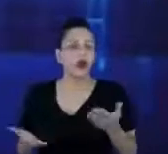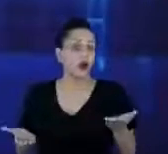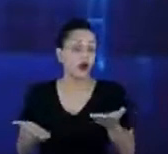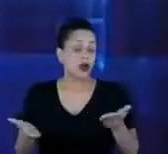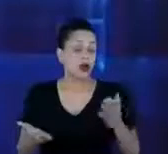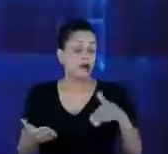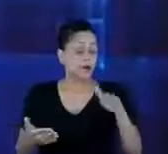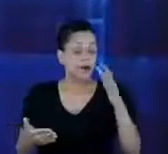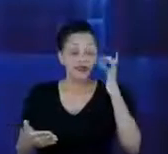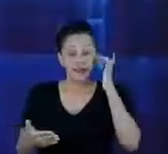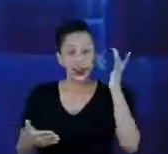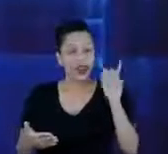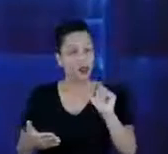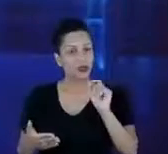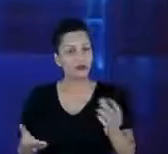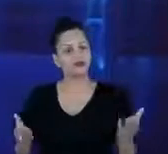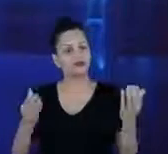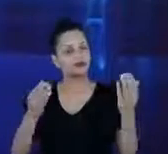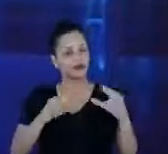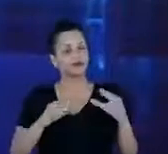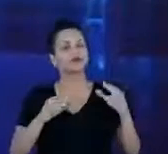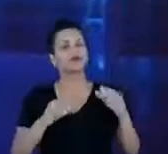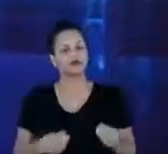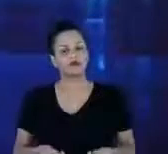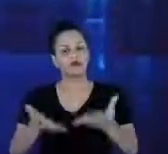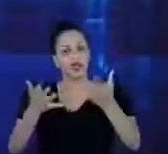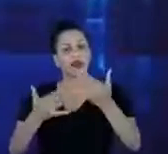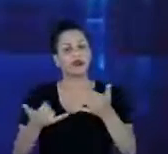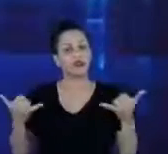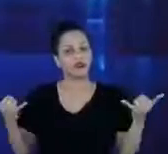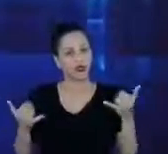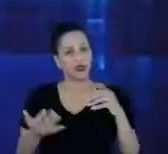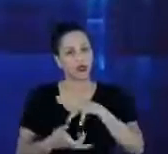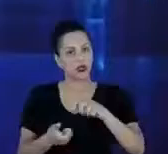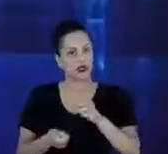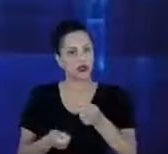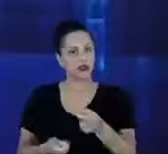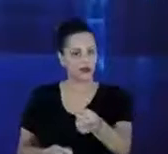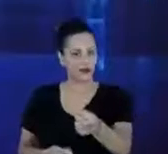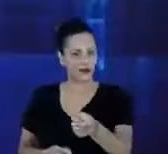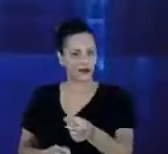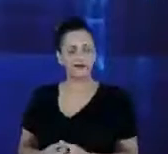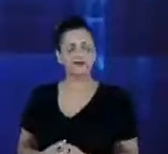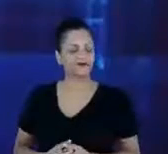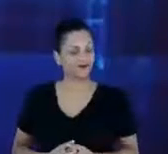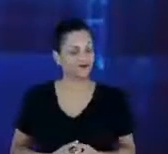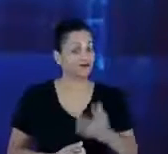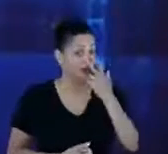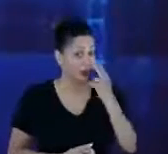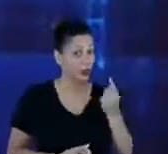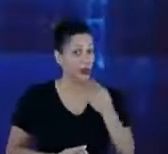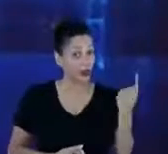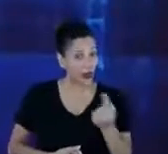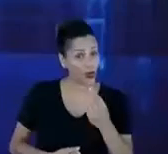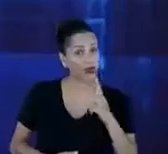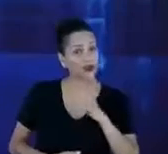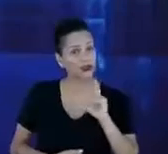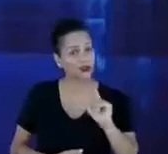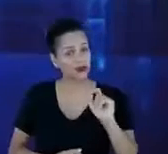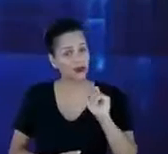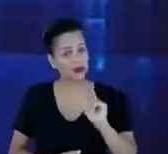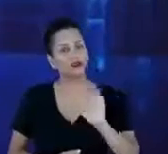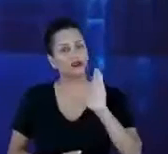e fornecer energia sustentável então assim eu acho que nós ainda e ocupamos uma uma